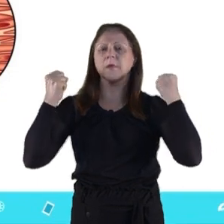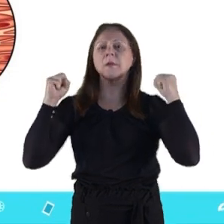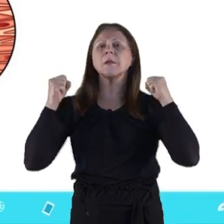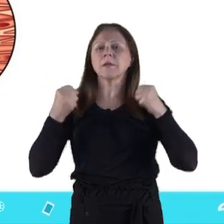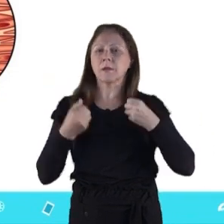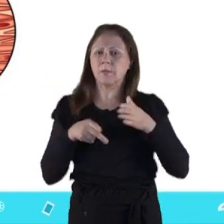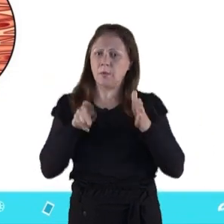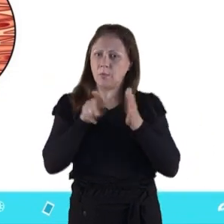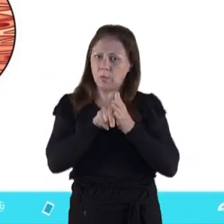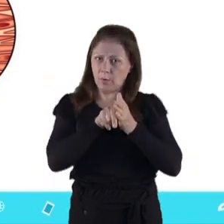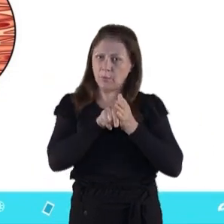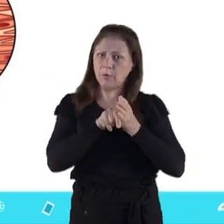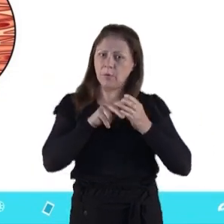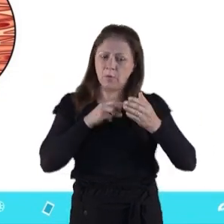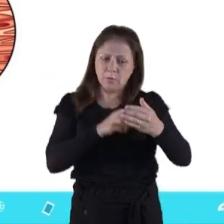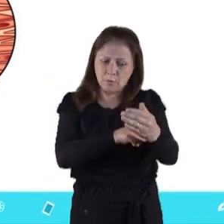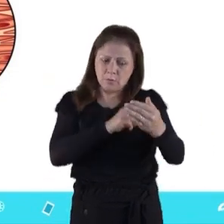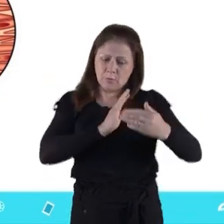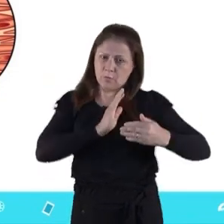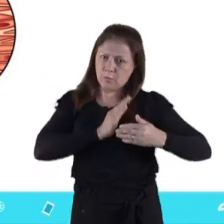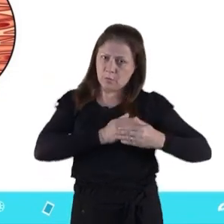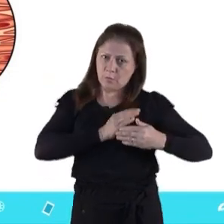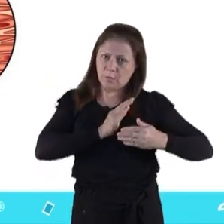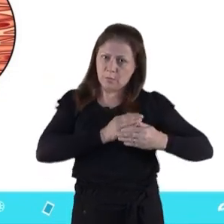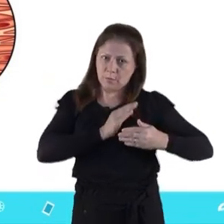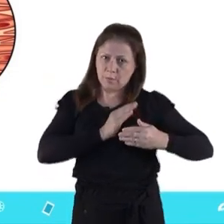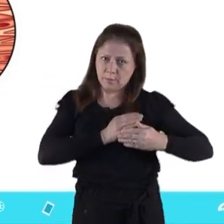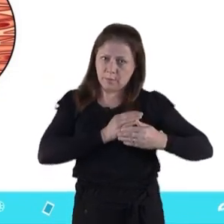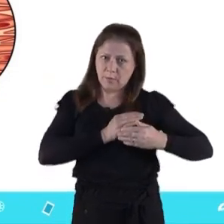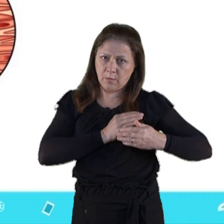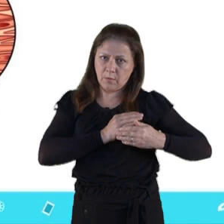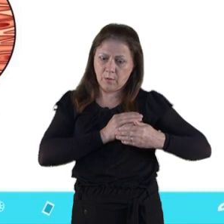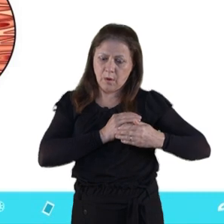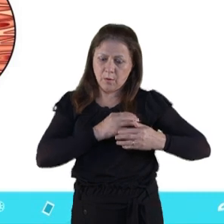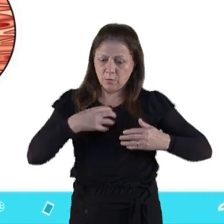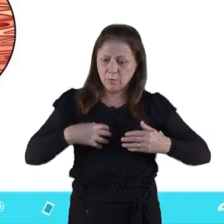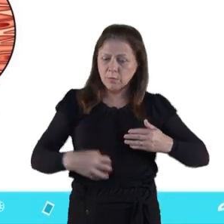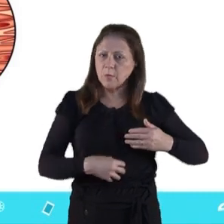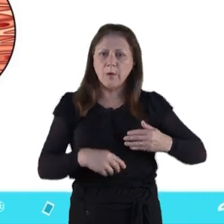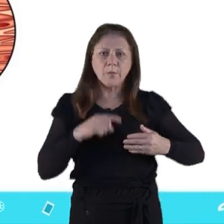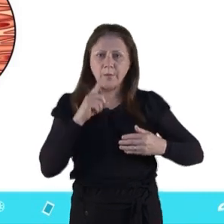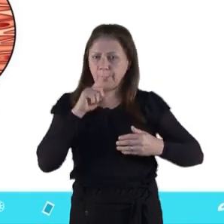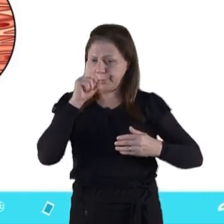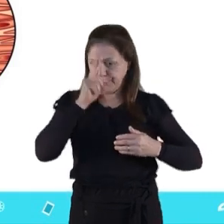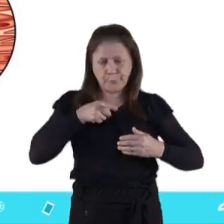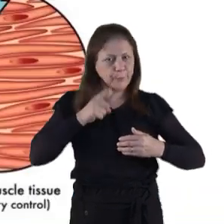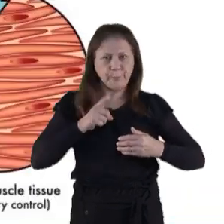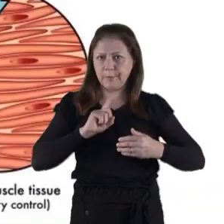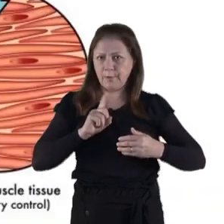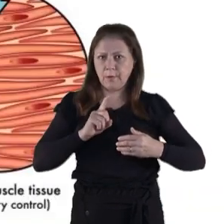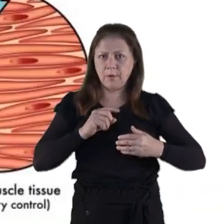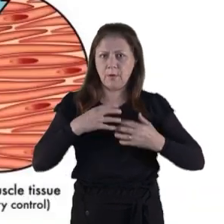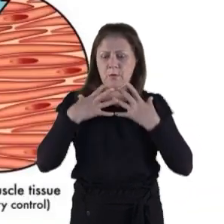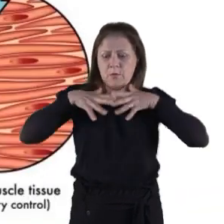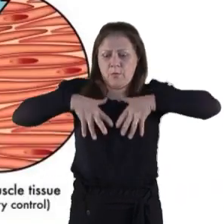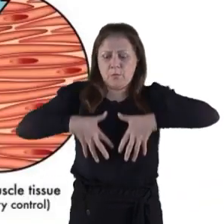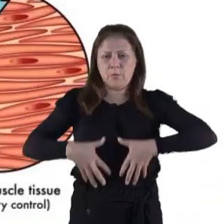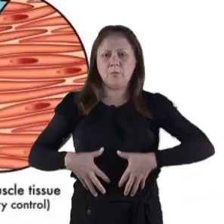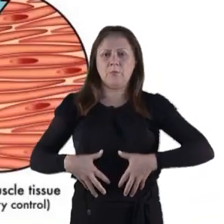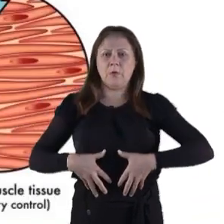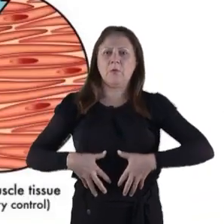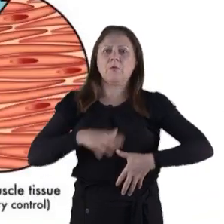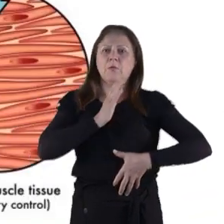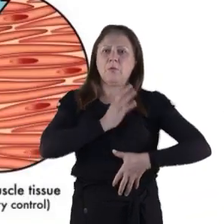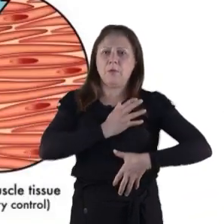quanto os músculos do coração, os músculos que estão responsáveis pelos órgãos que a gente não tem domínio. Pulmão,